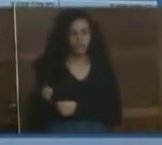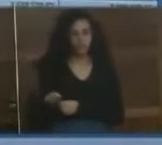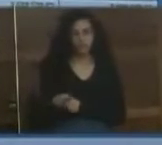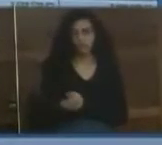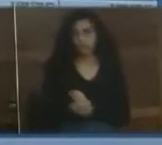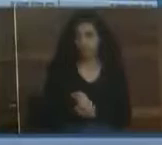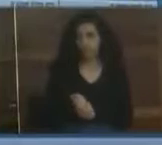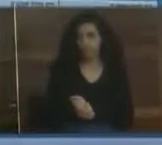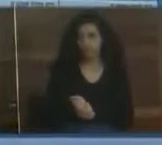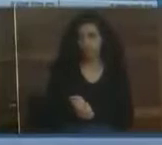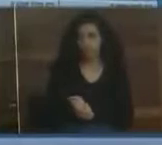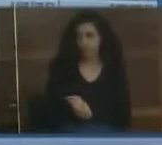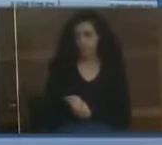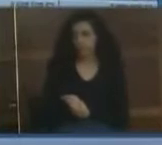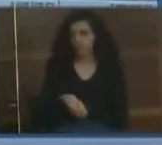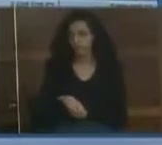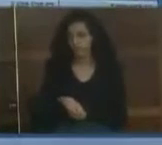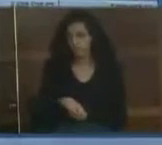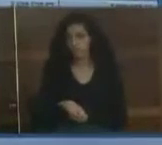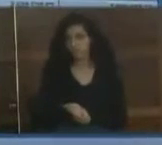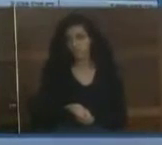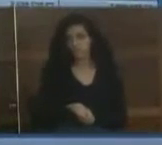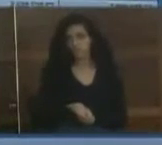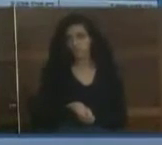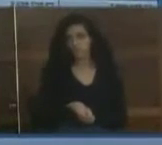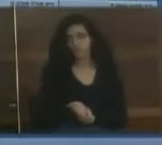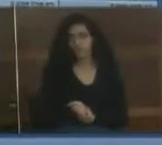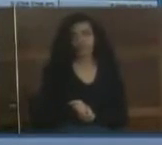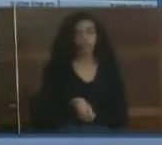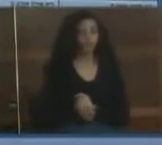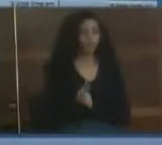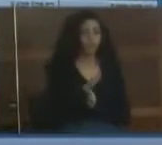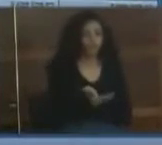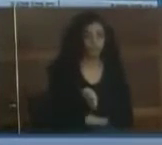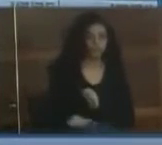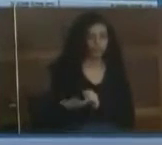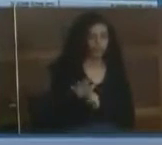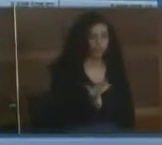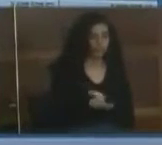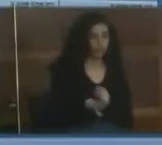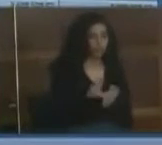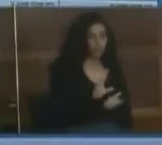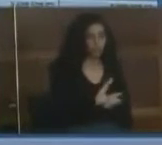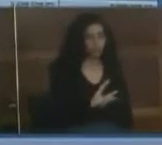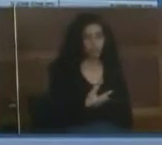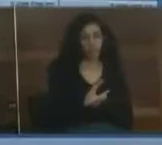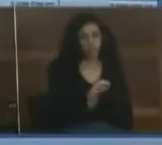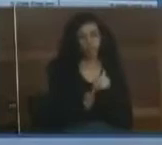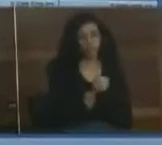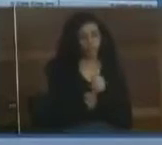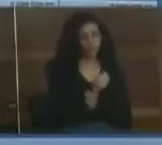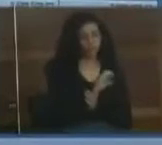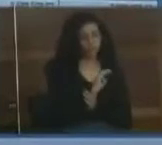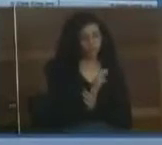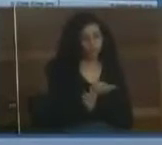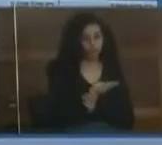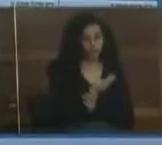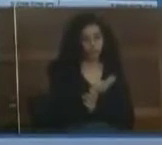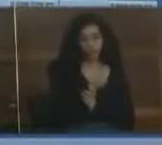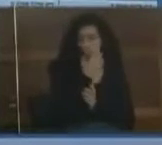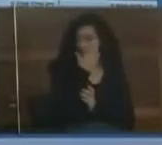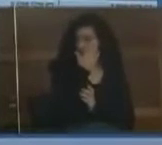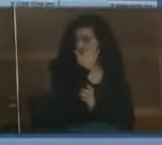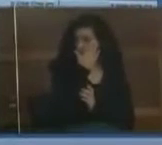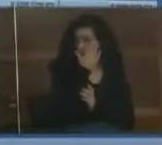milhões 459 r$1000 e encargos gerais despesa orçada atualizada de 11 milhões